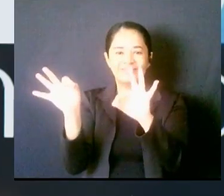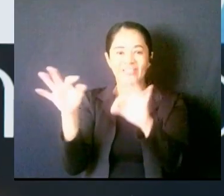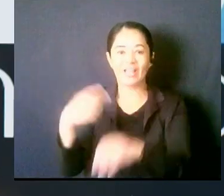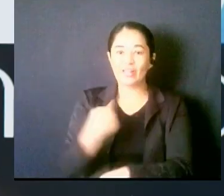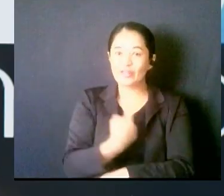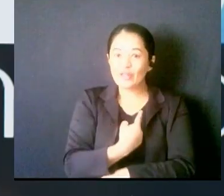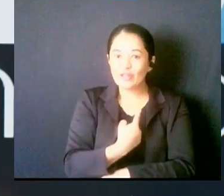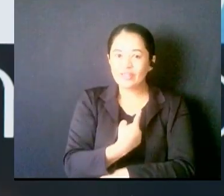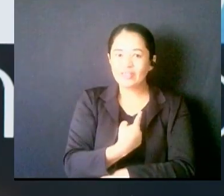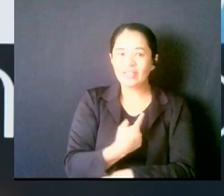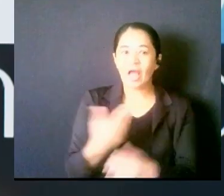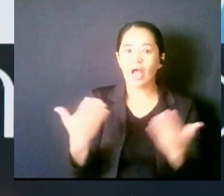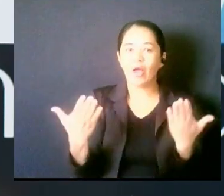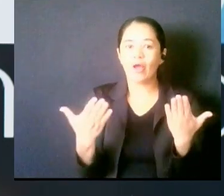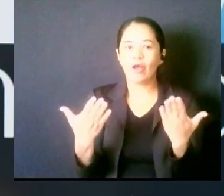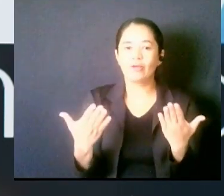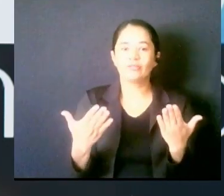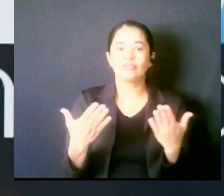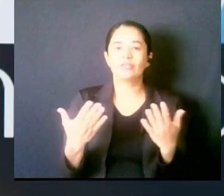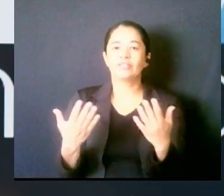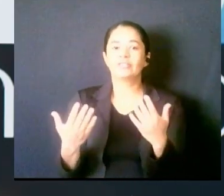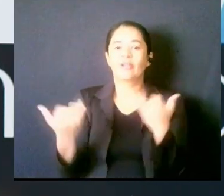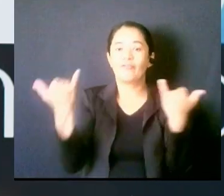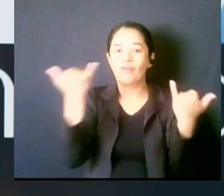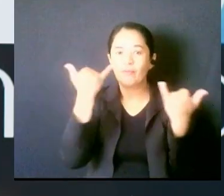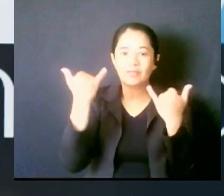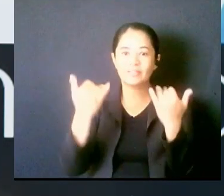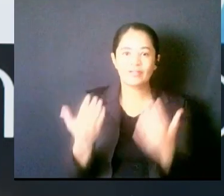agora fica por dentro das informações